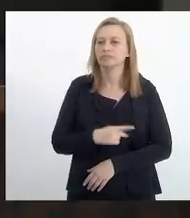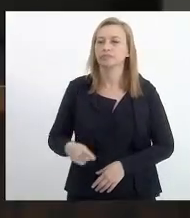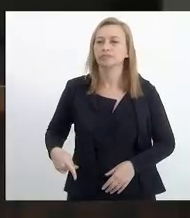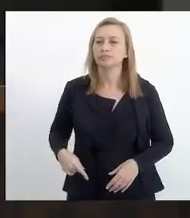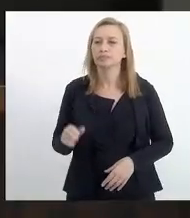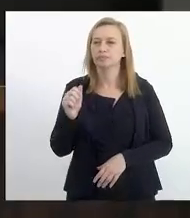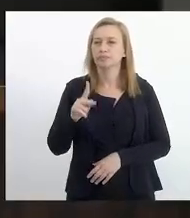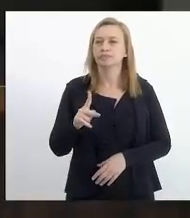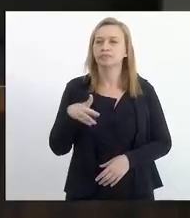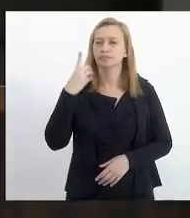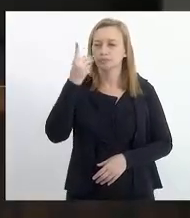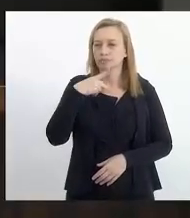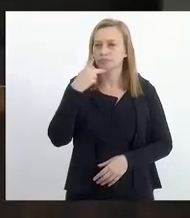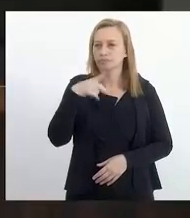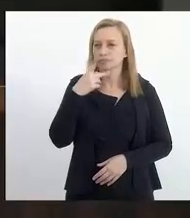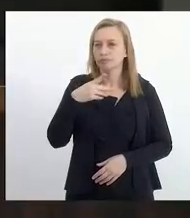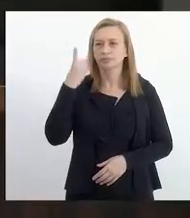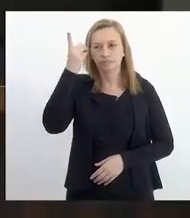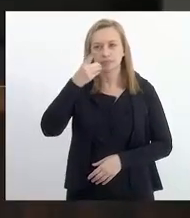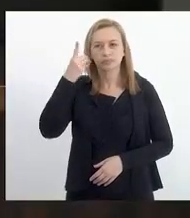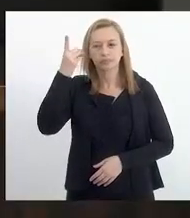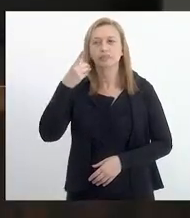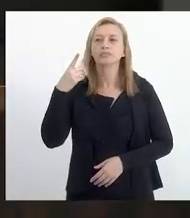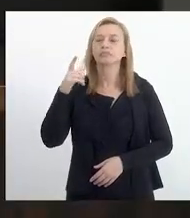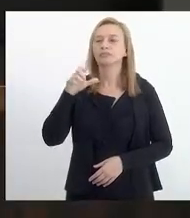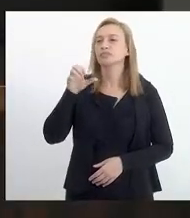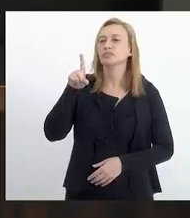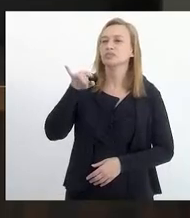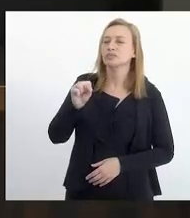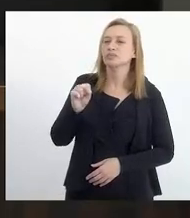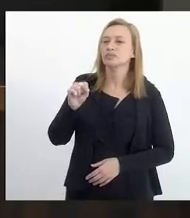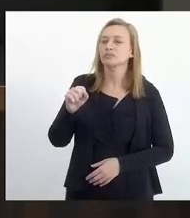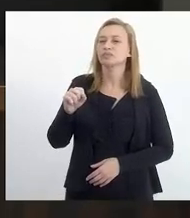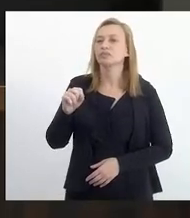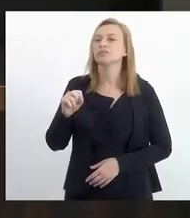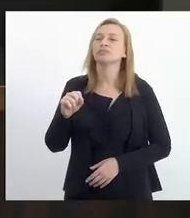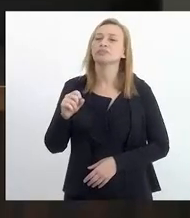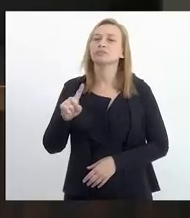Com a palavra o deputado Carlos Augusto, em seguida a enfermeira Rejane.